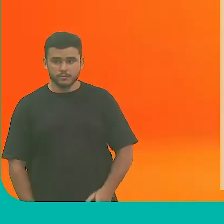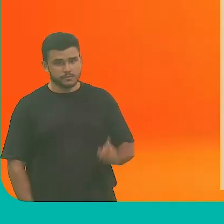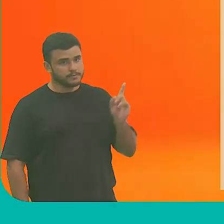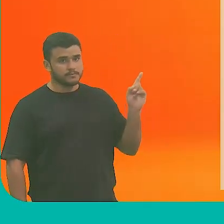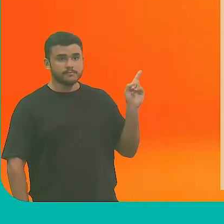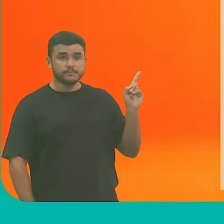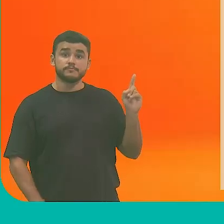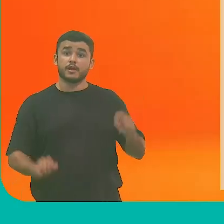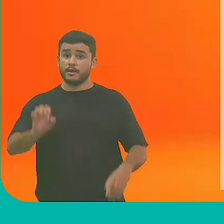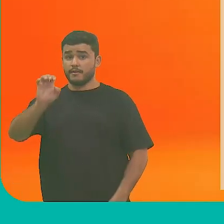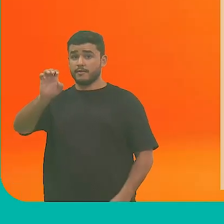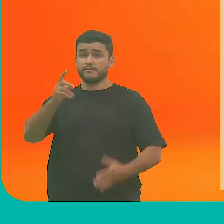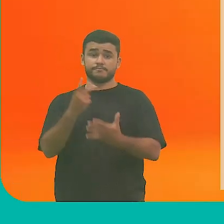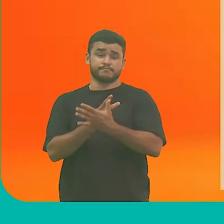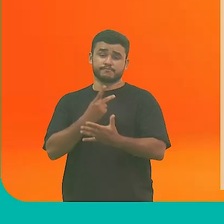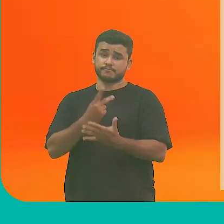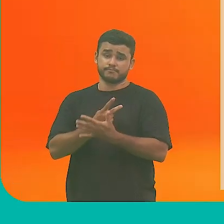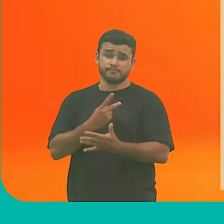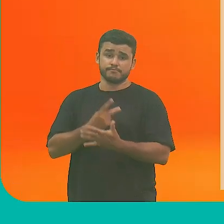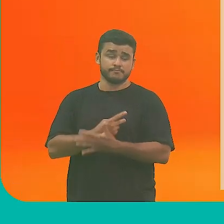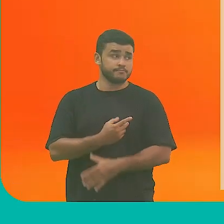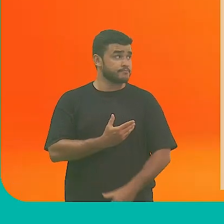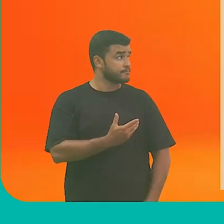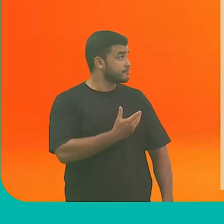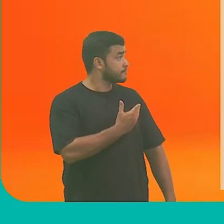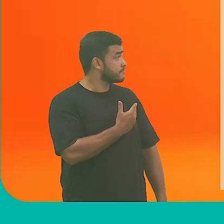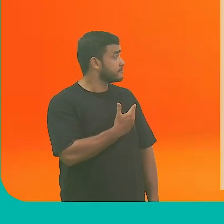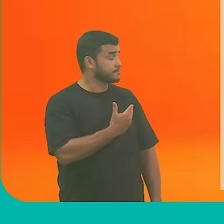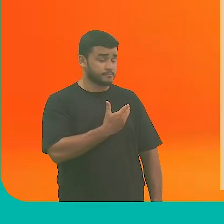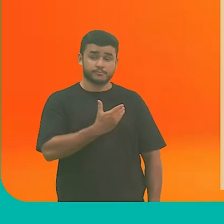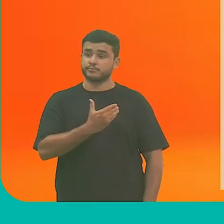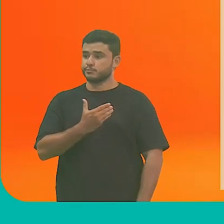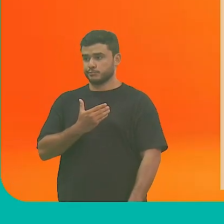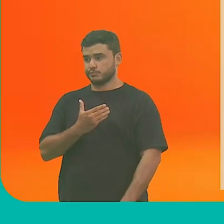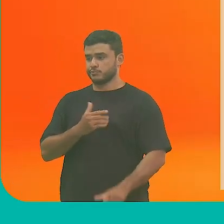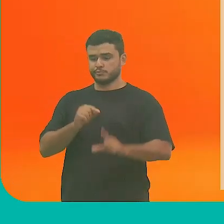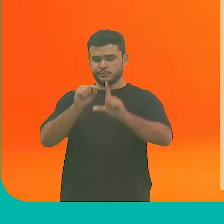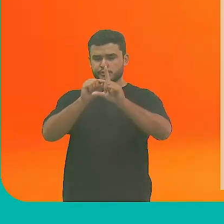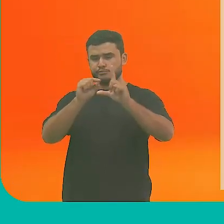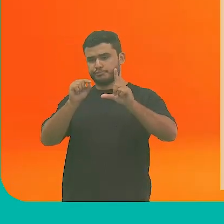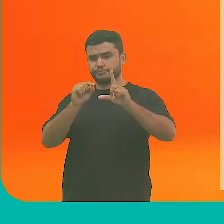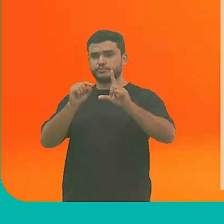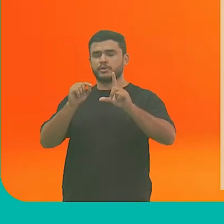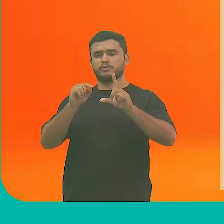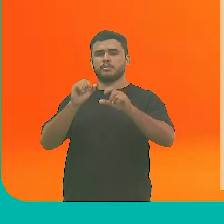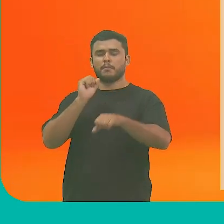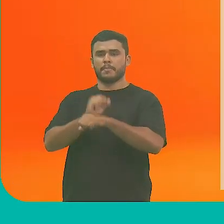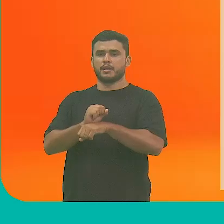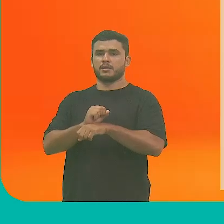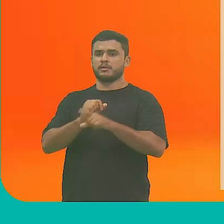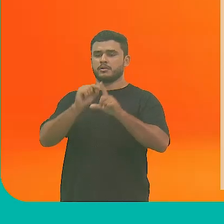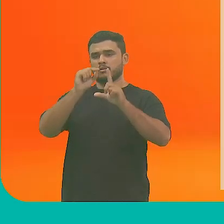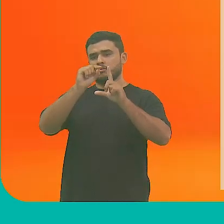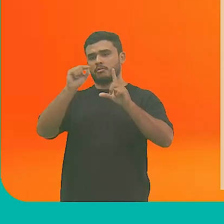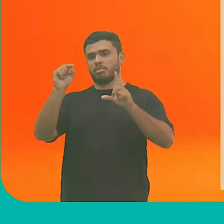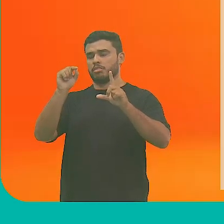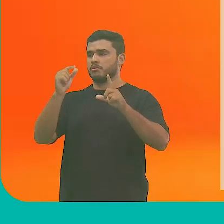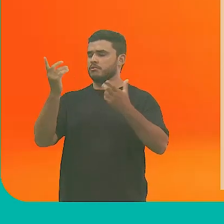E, ele está de novo dizendo que os crescimentos eles são constantes. E ele não é